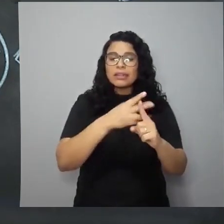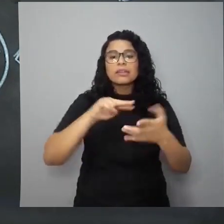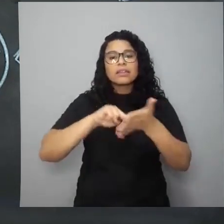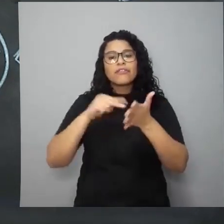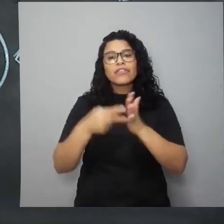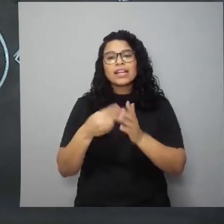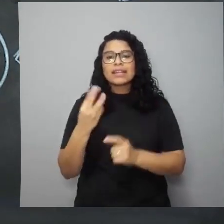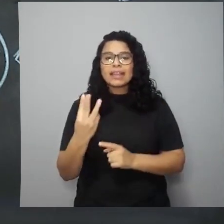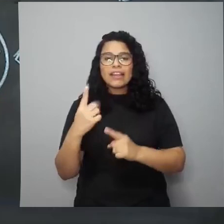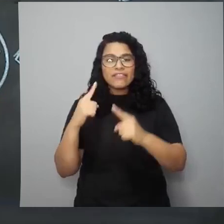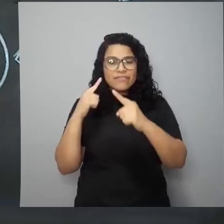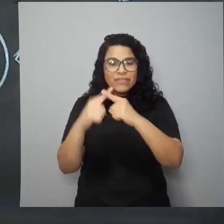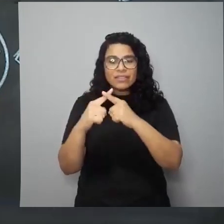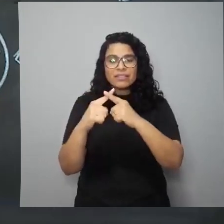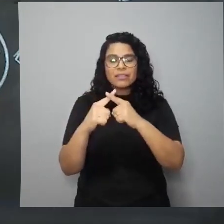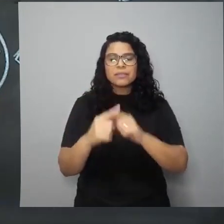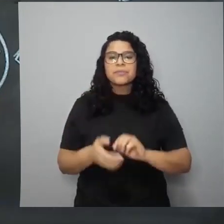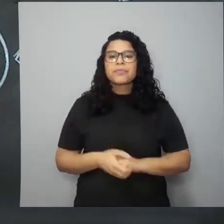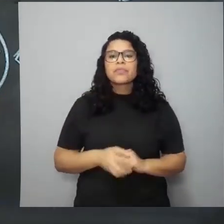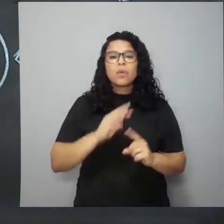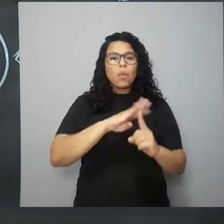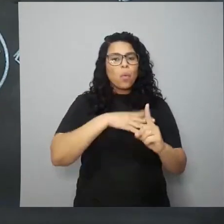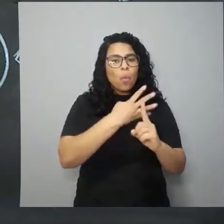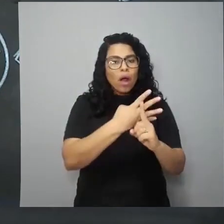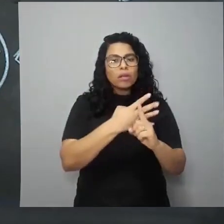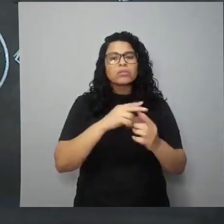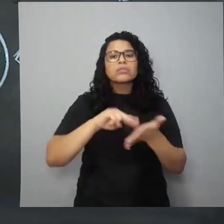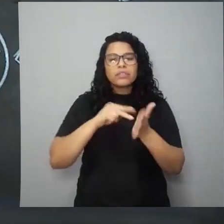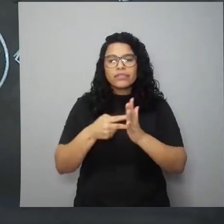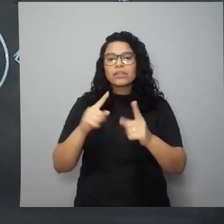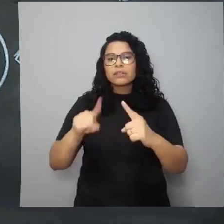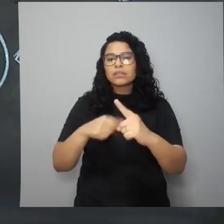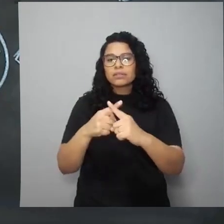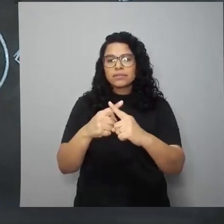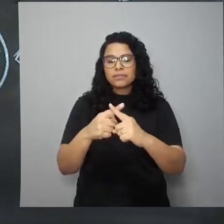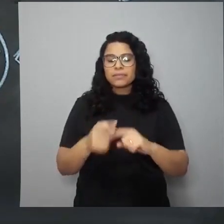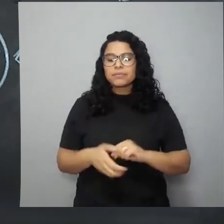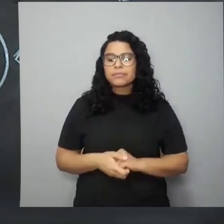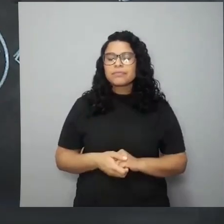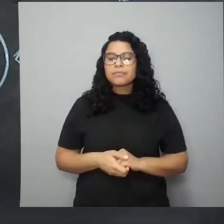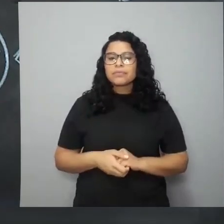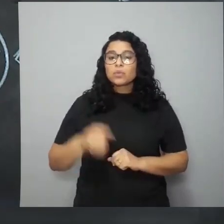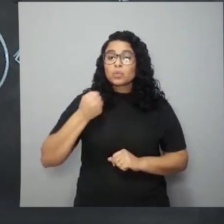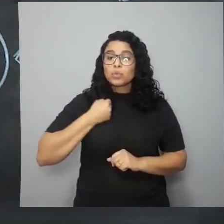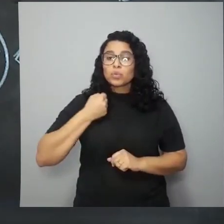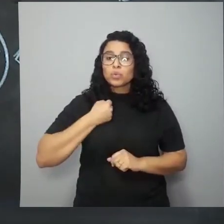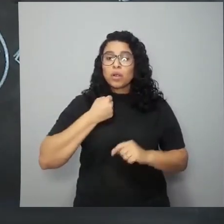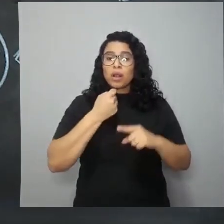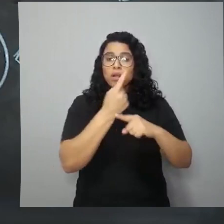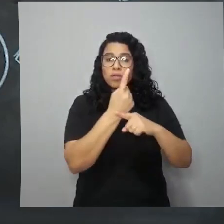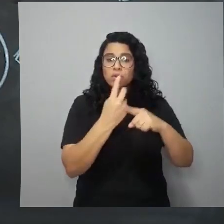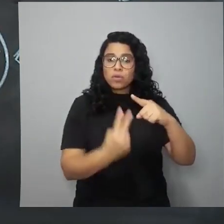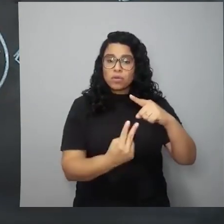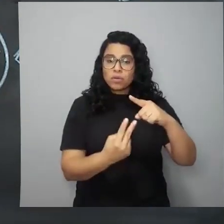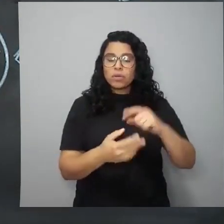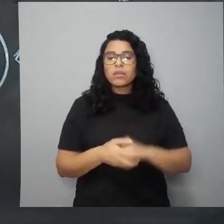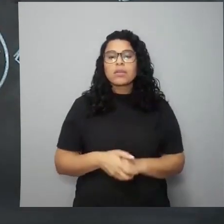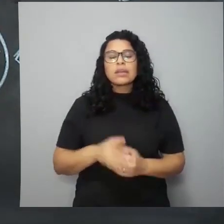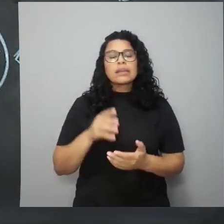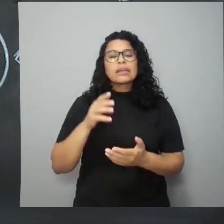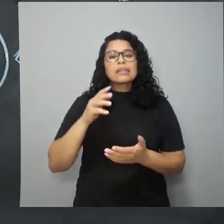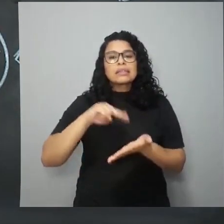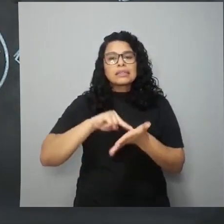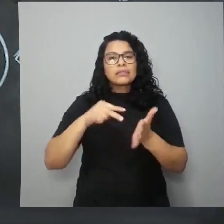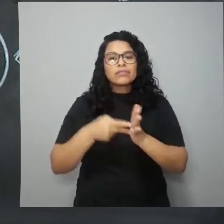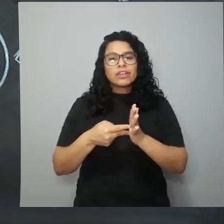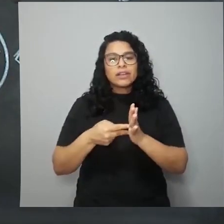vezes algo. O dobro, o quádruplo, porque eu me refiro a uma multiplicação. Os numerais fracionários, que dizem respeito às